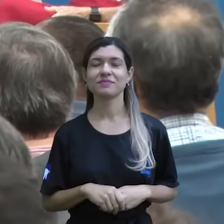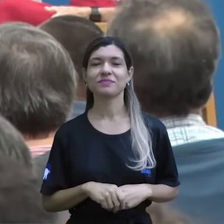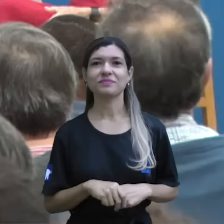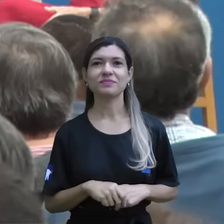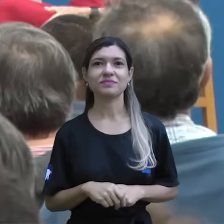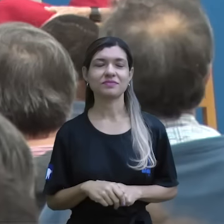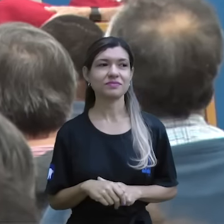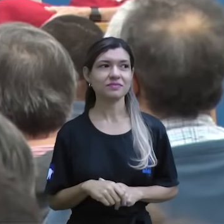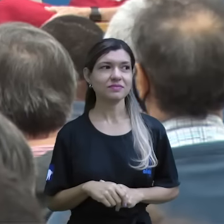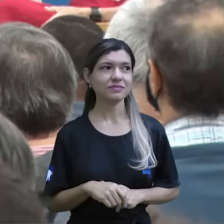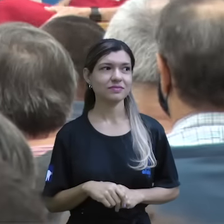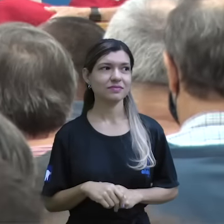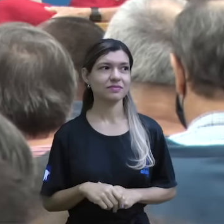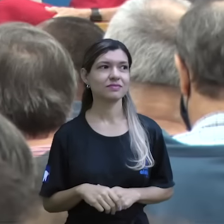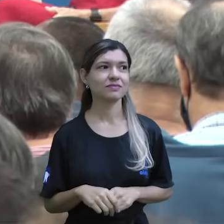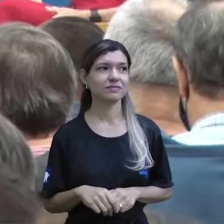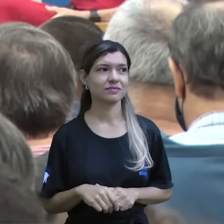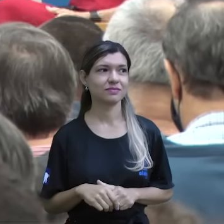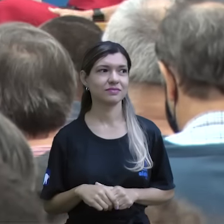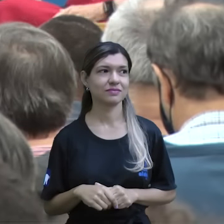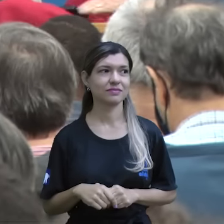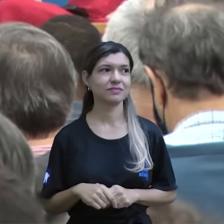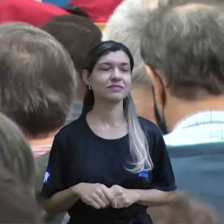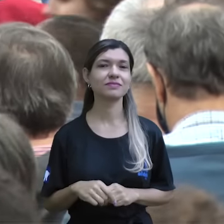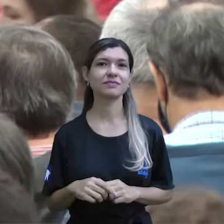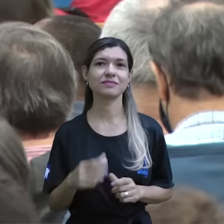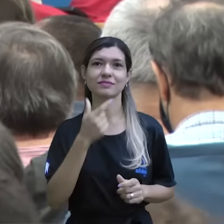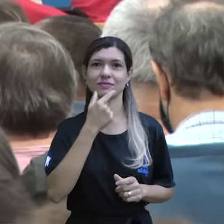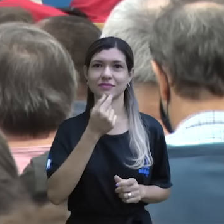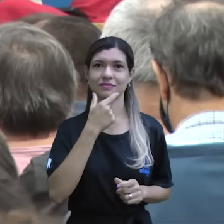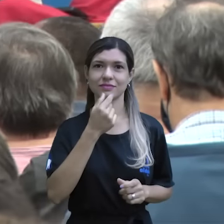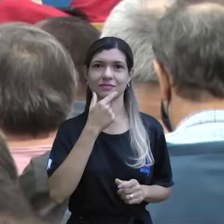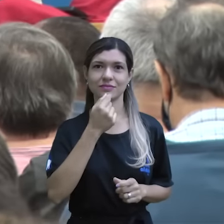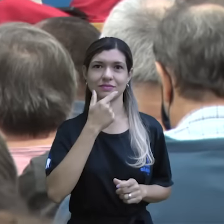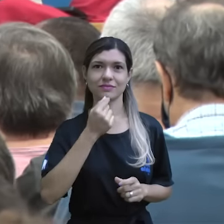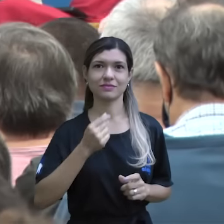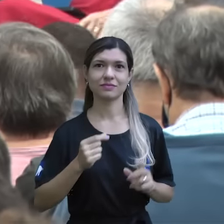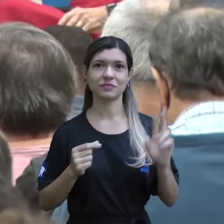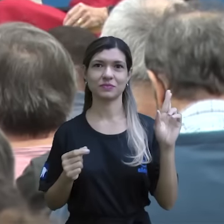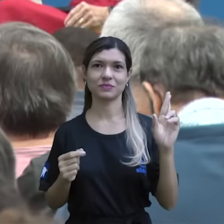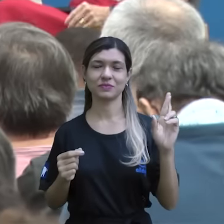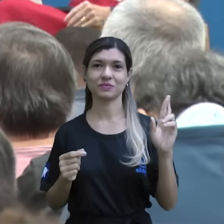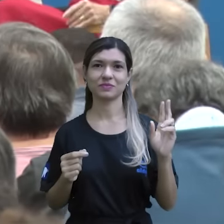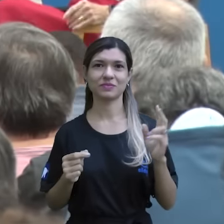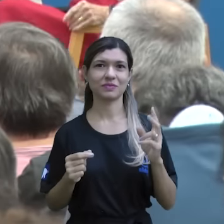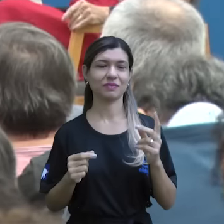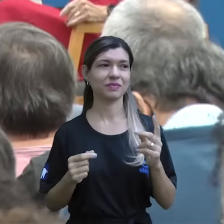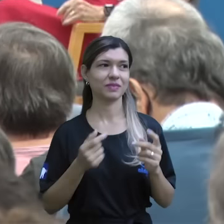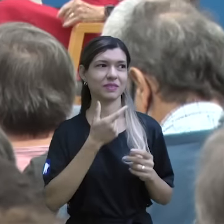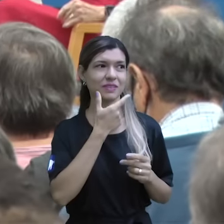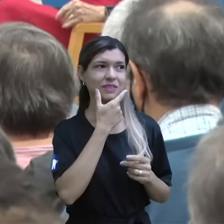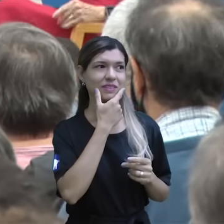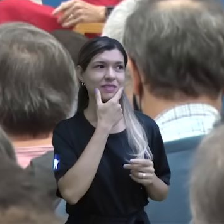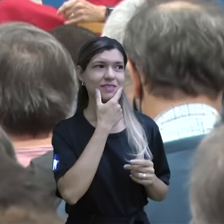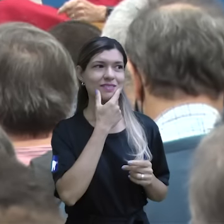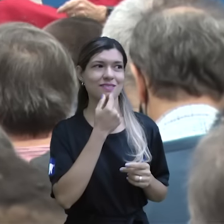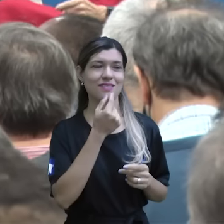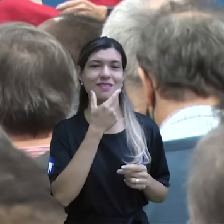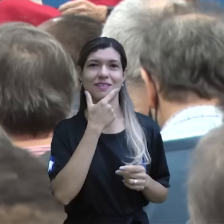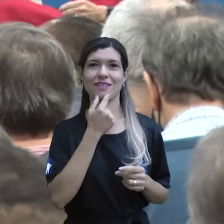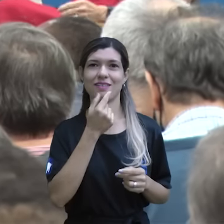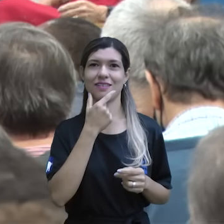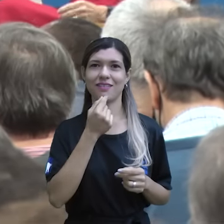Espera só um minutinho para a gente gravar o teu comentário. Porque... Principalmente quando morrem